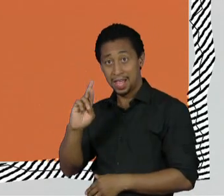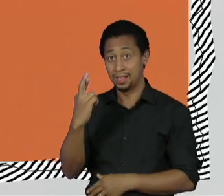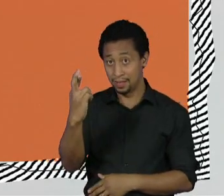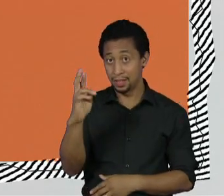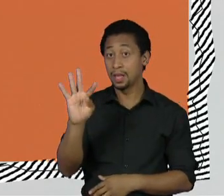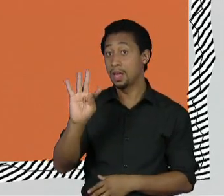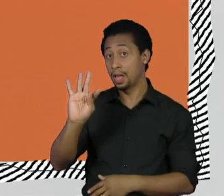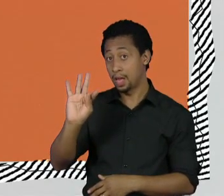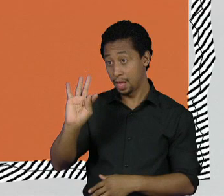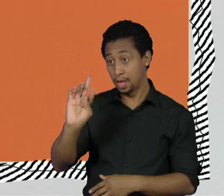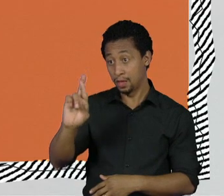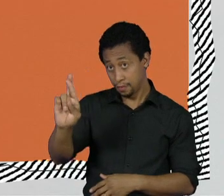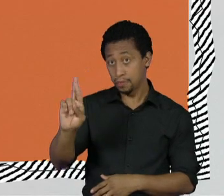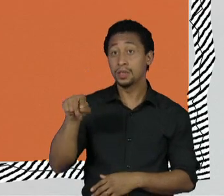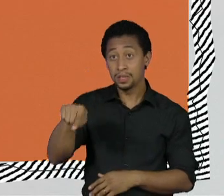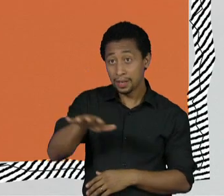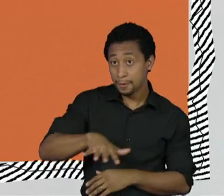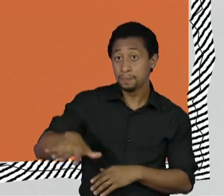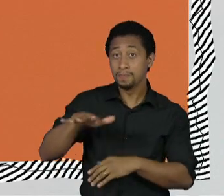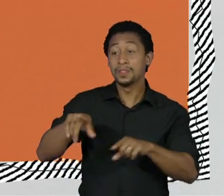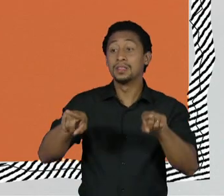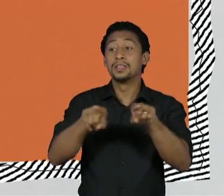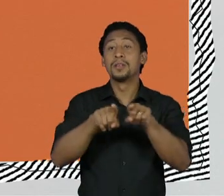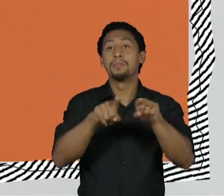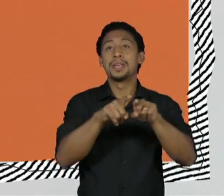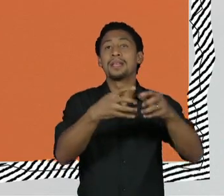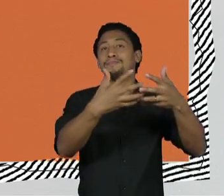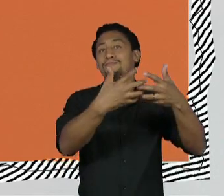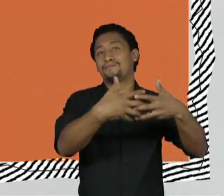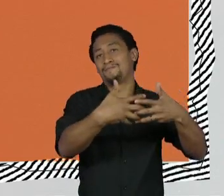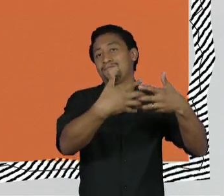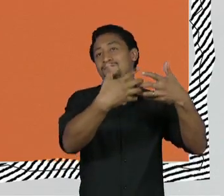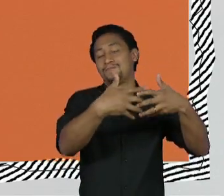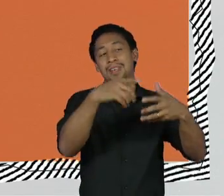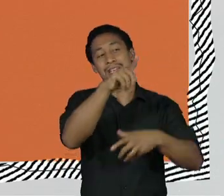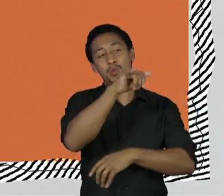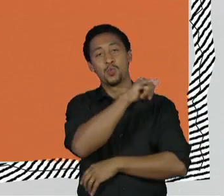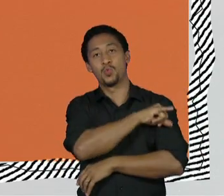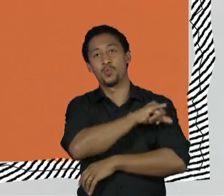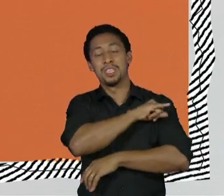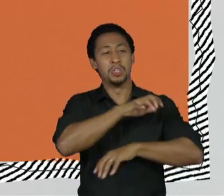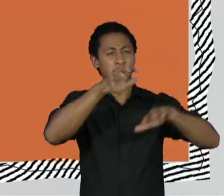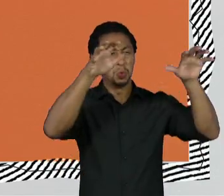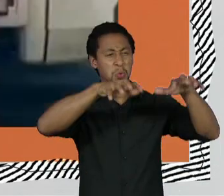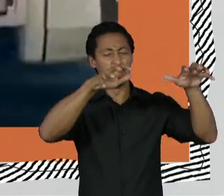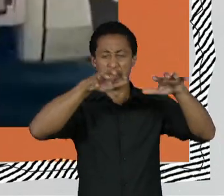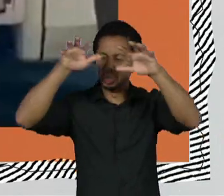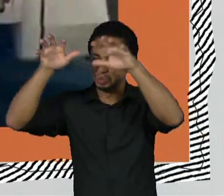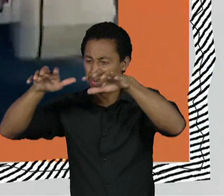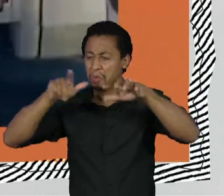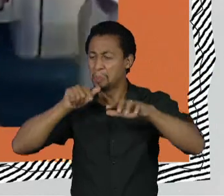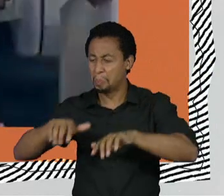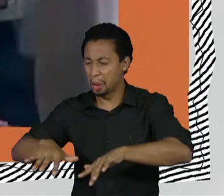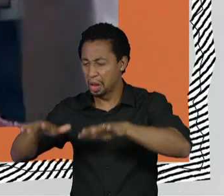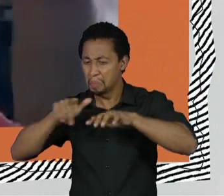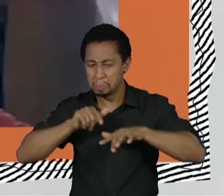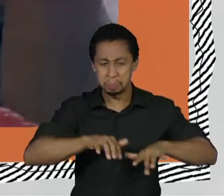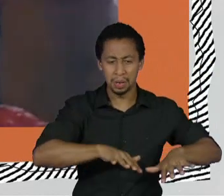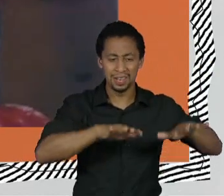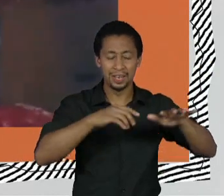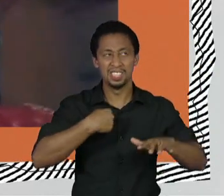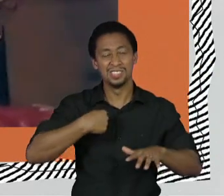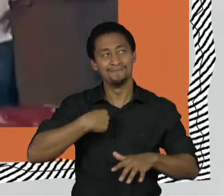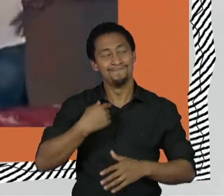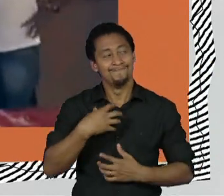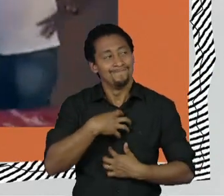depois, Petrópolis, no Rio de Janeiro, assim. Por que a Frente Nacional Antirracista se sentiu na responsabilidade dessa campanha? Né?